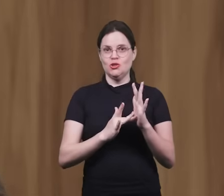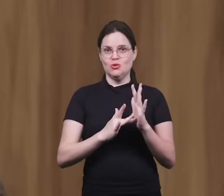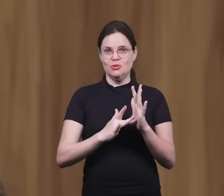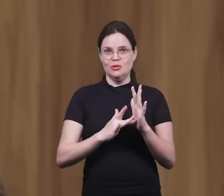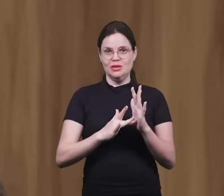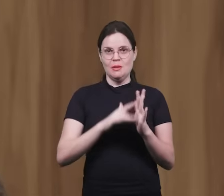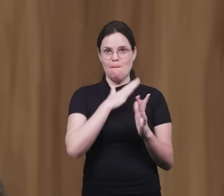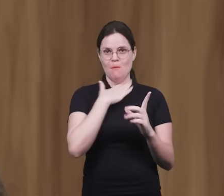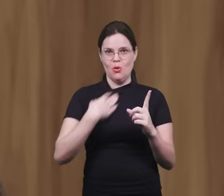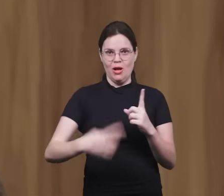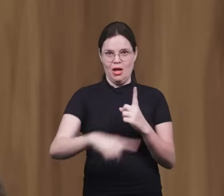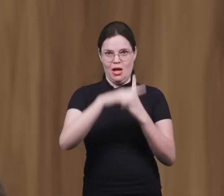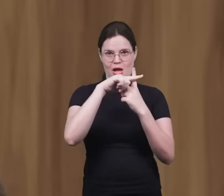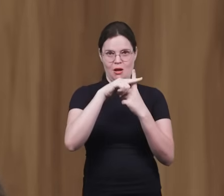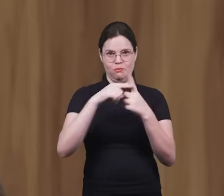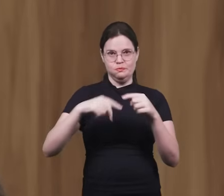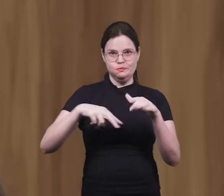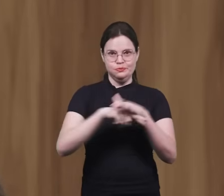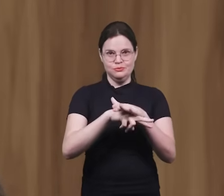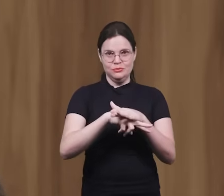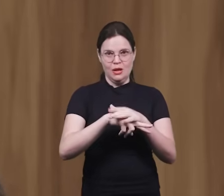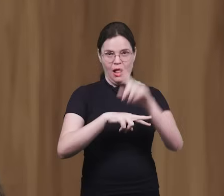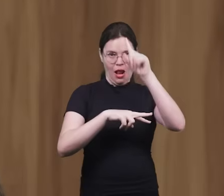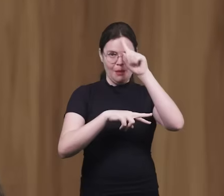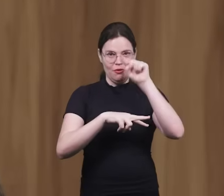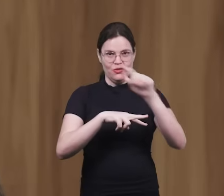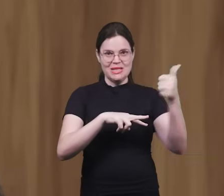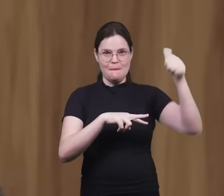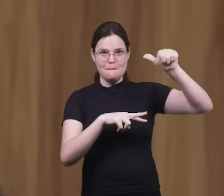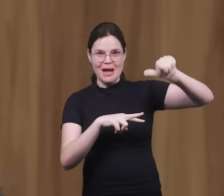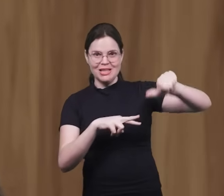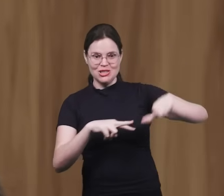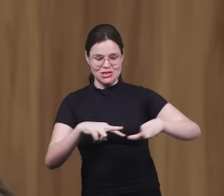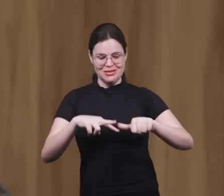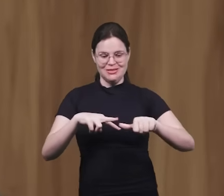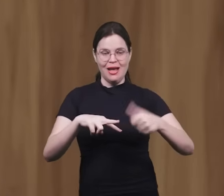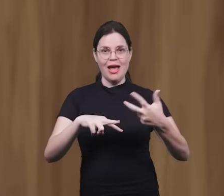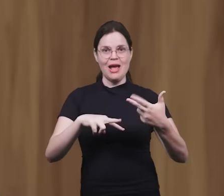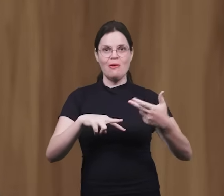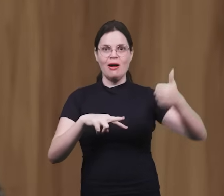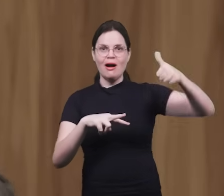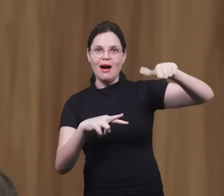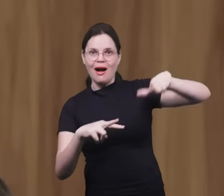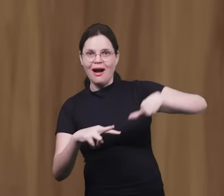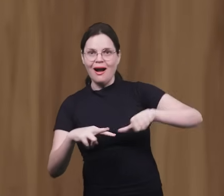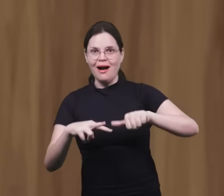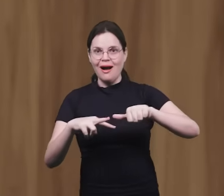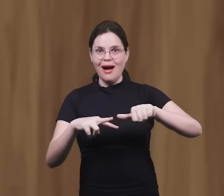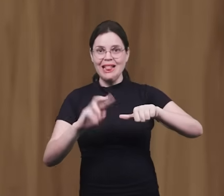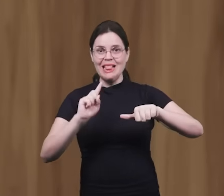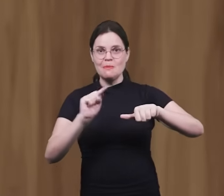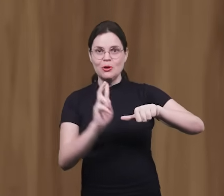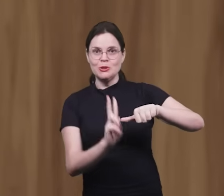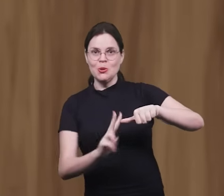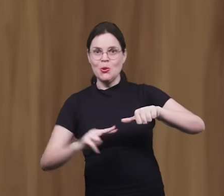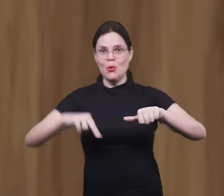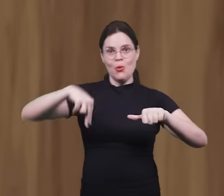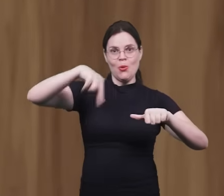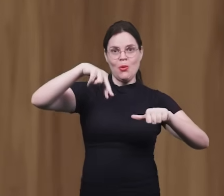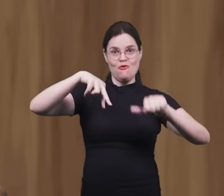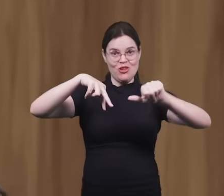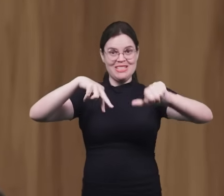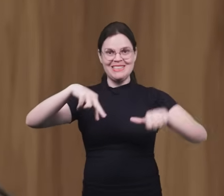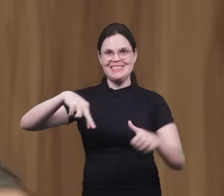batismo. Quando você se batiza e recebe Jesus como seu Salvador e tem uma transformação de vida